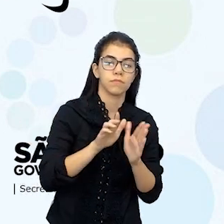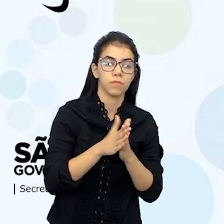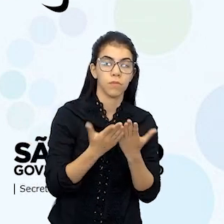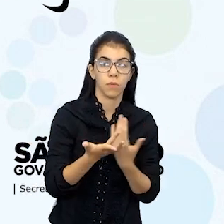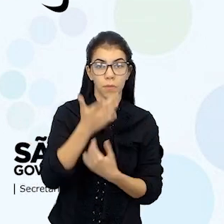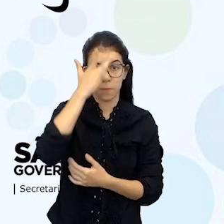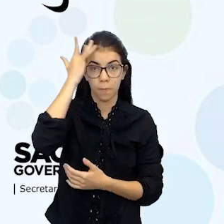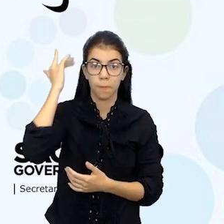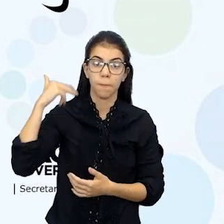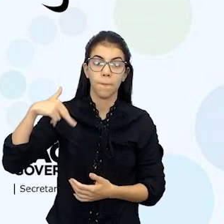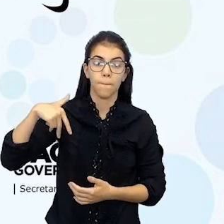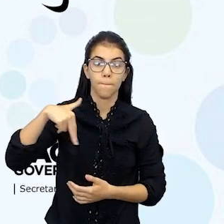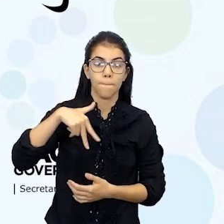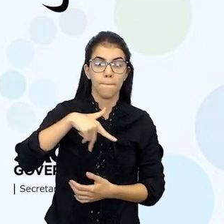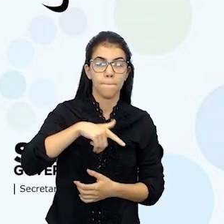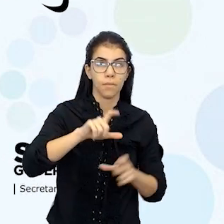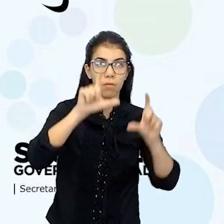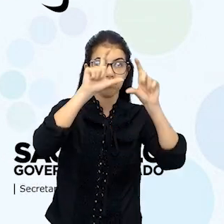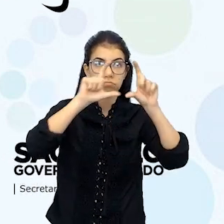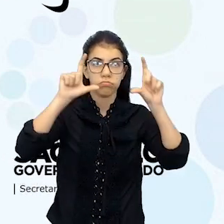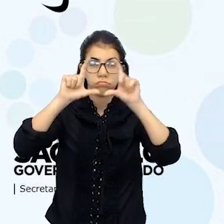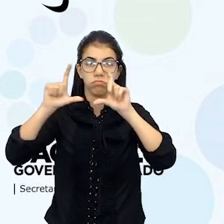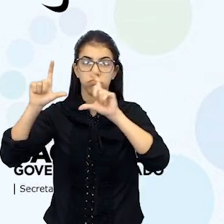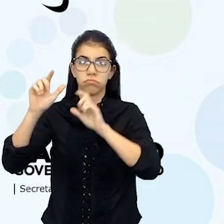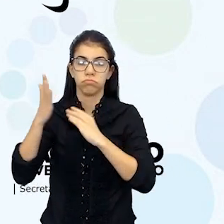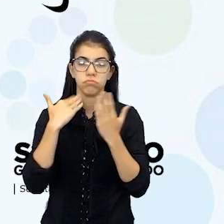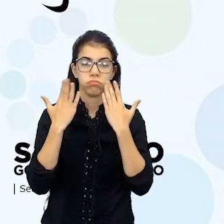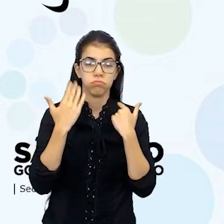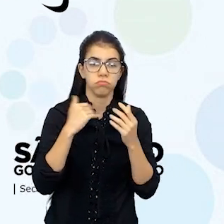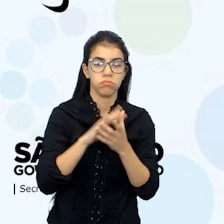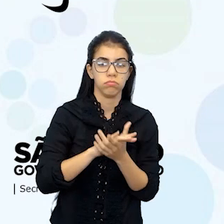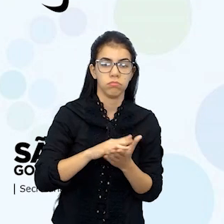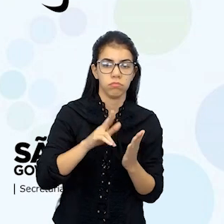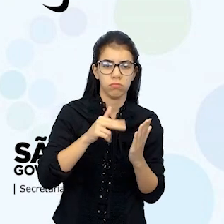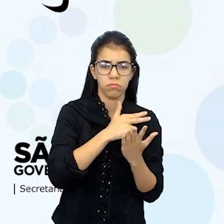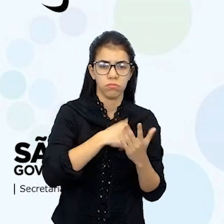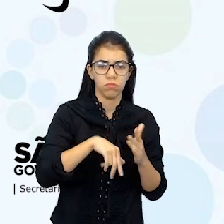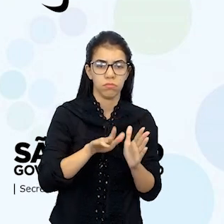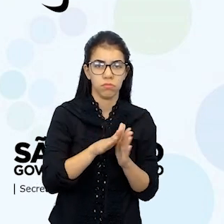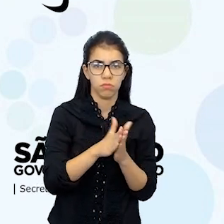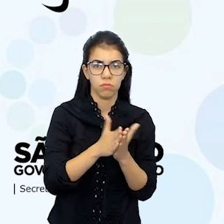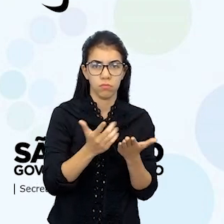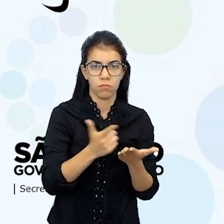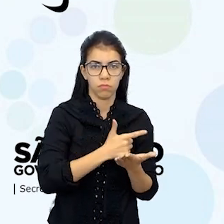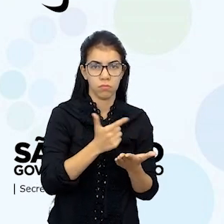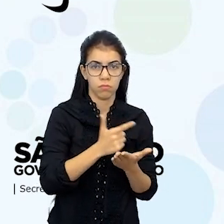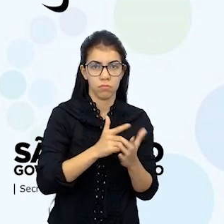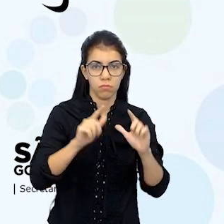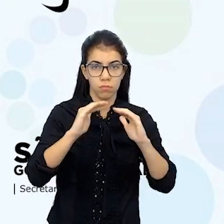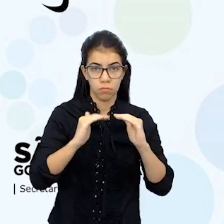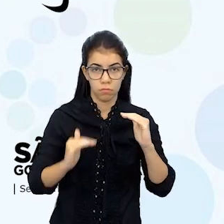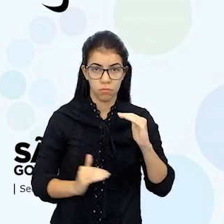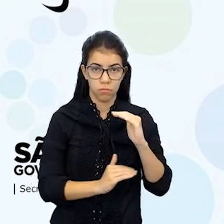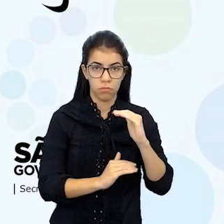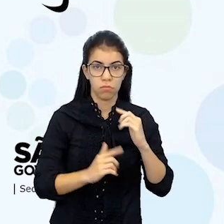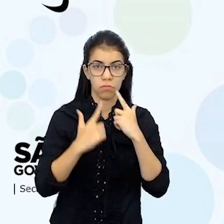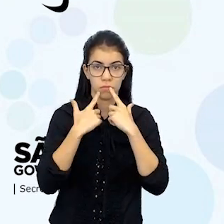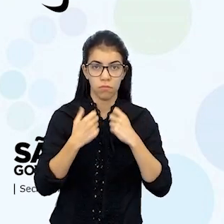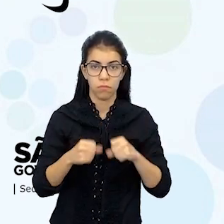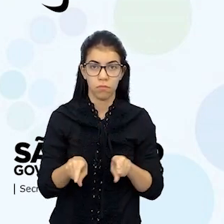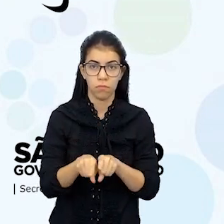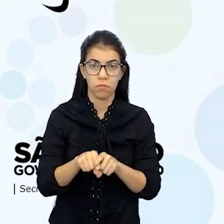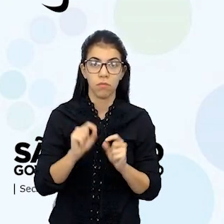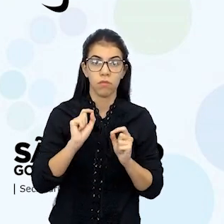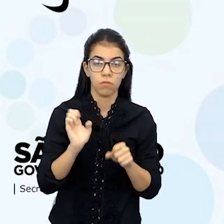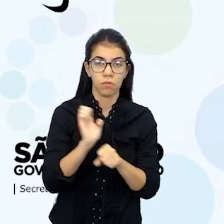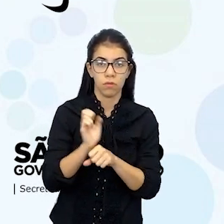correndo, balões de conversa, pincel fazendo um traço, abaixo do livro escrito Linguagens. Brasão do